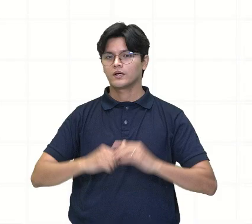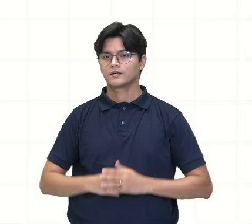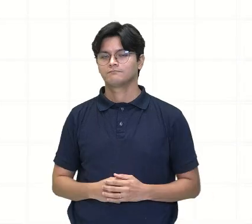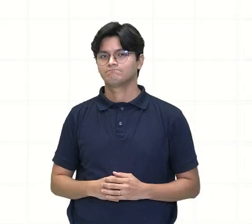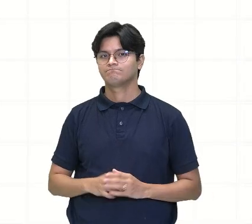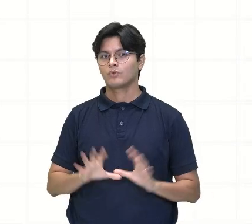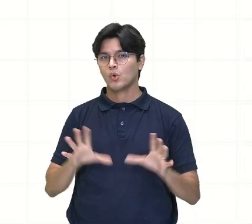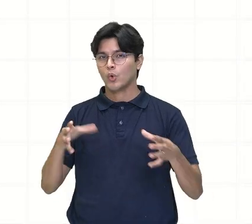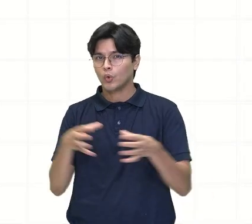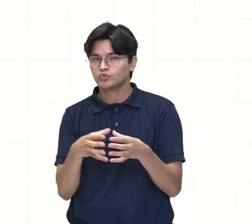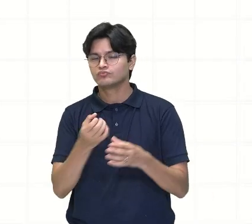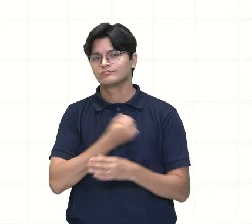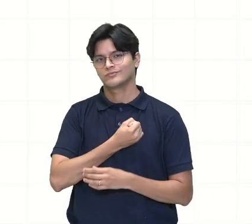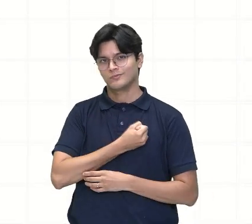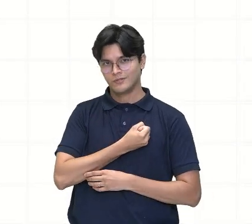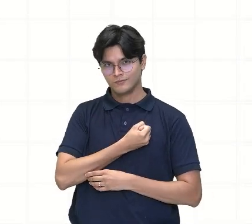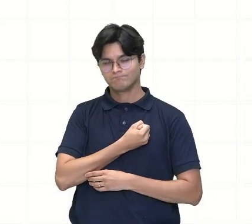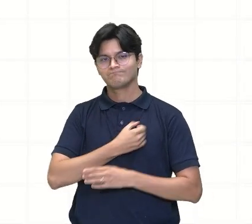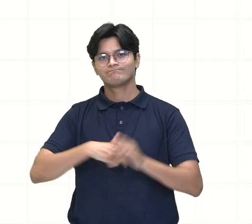números negativos.